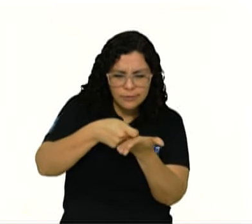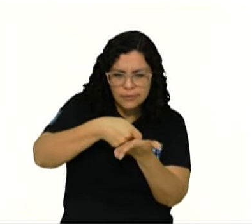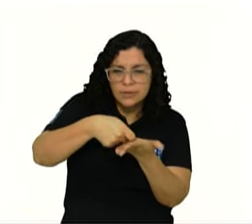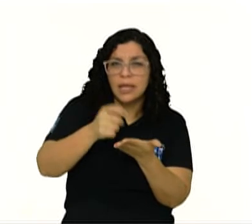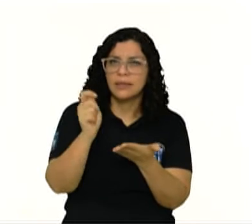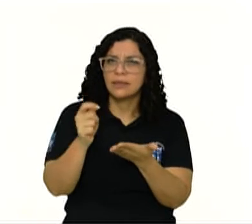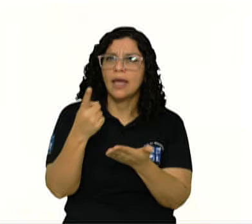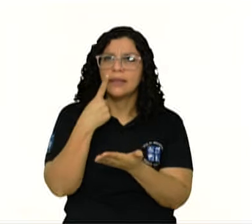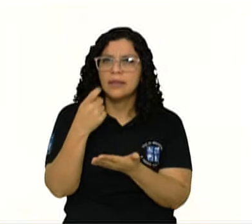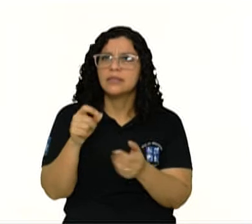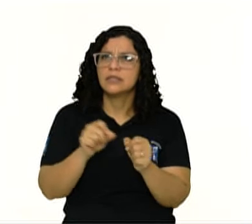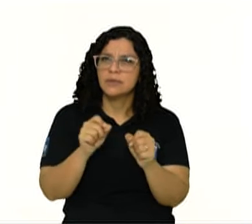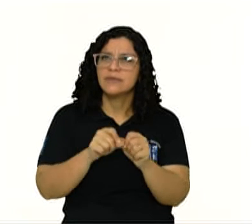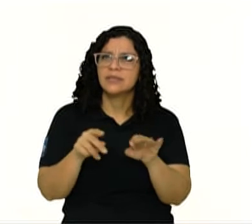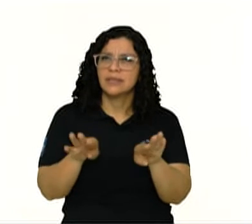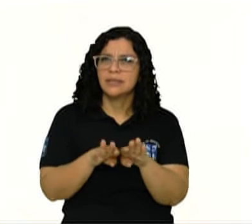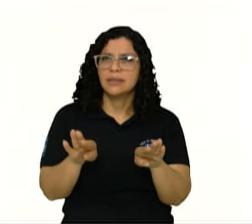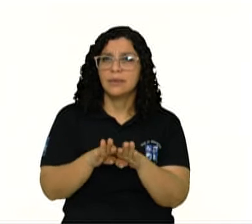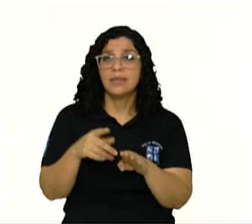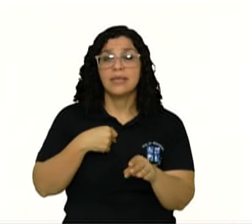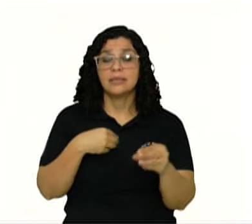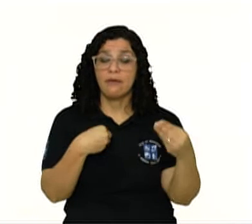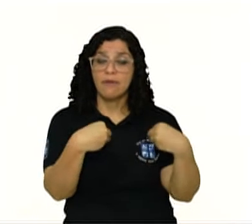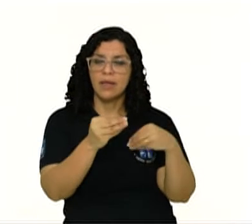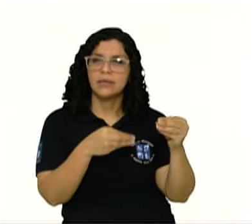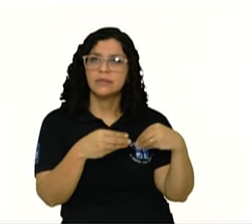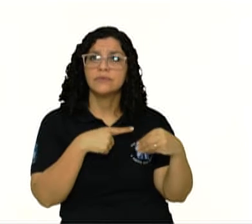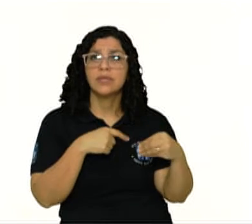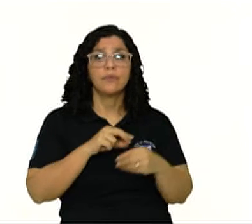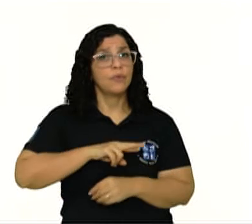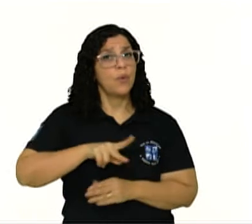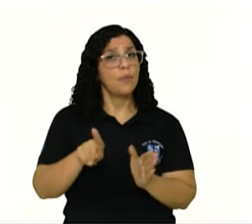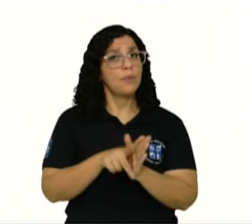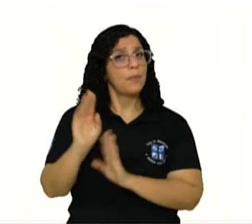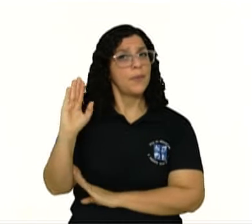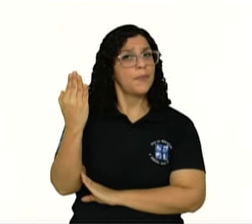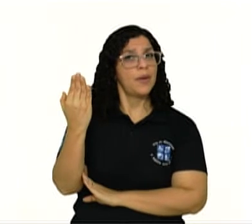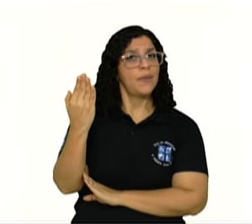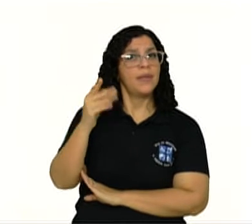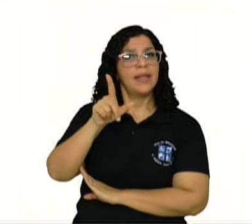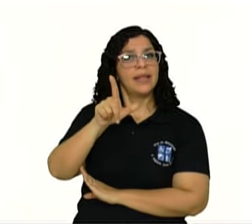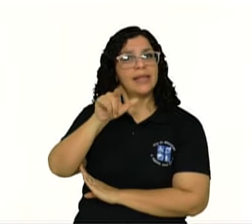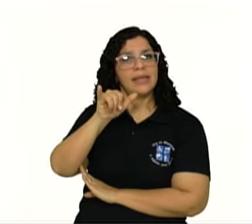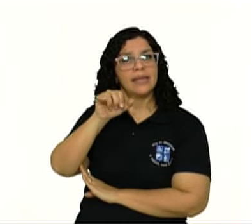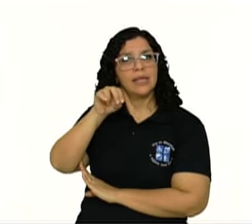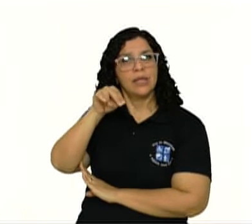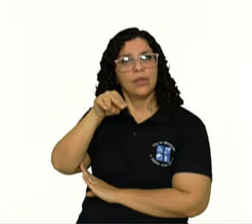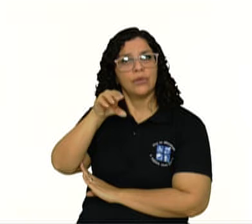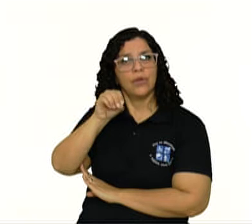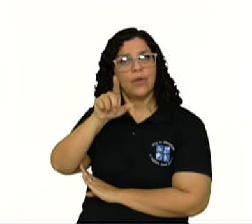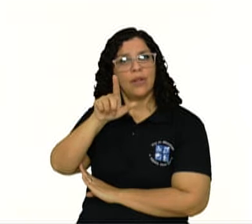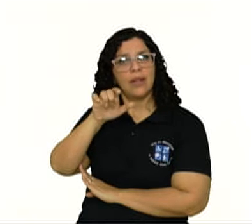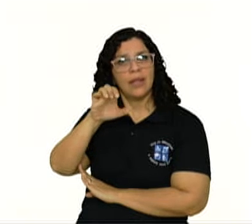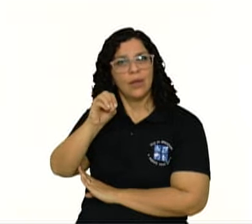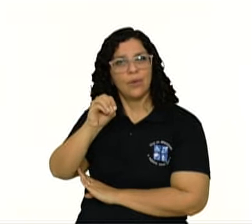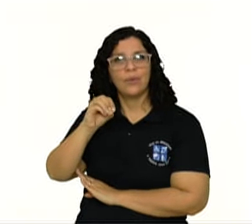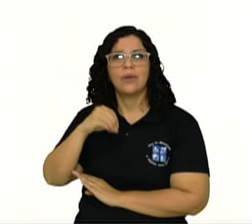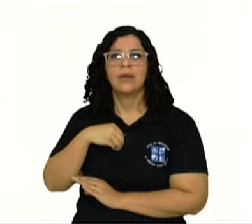é bem interessante de ser usado. Só que aí não é mais de madeira, agora é de linóleo, por isso que vem esse